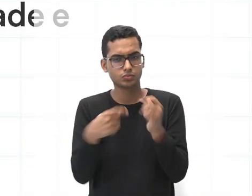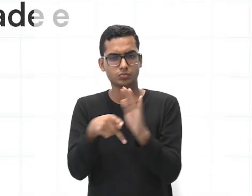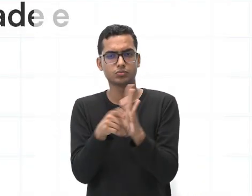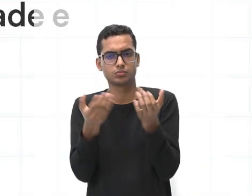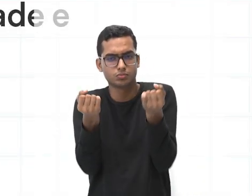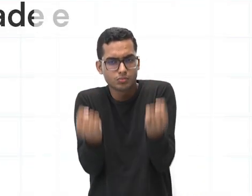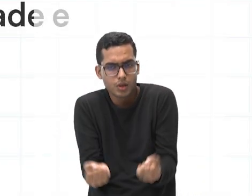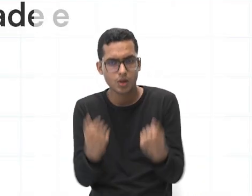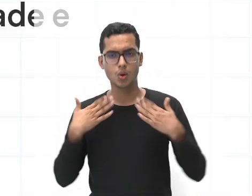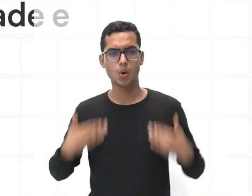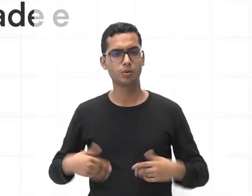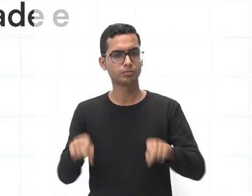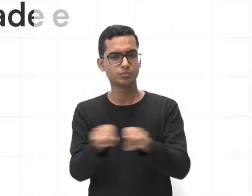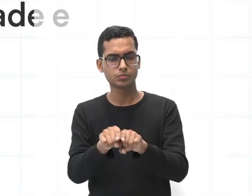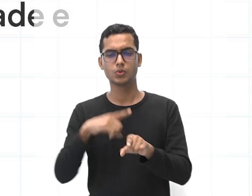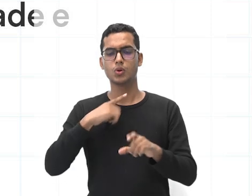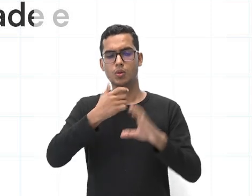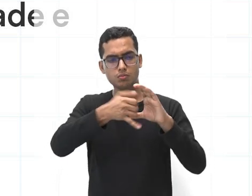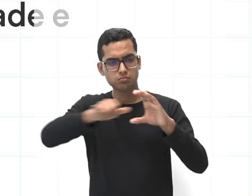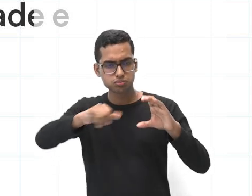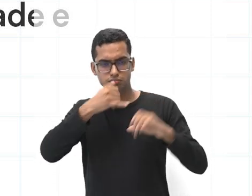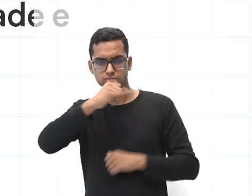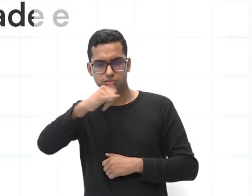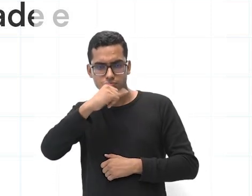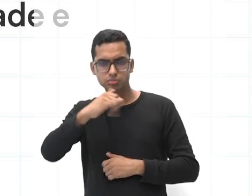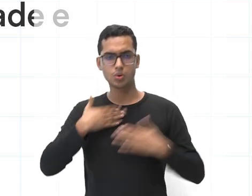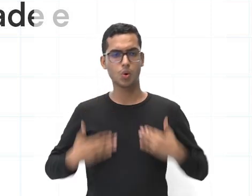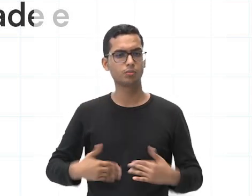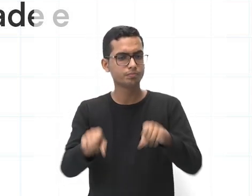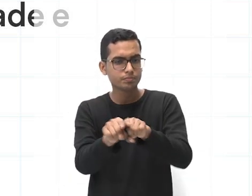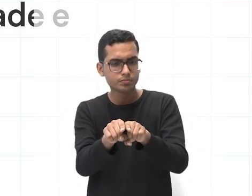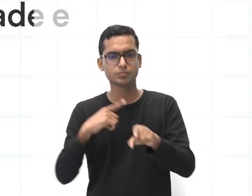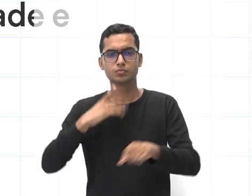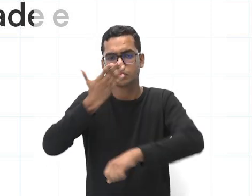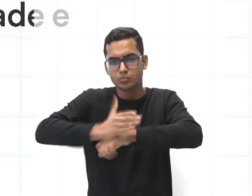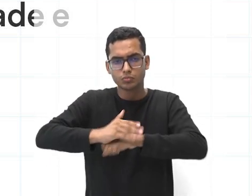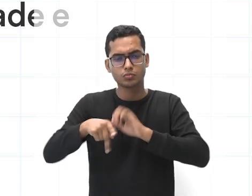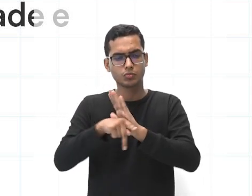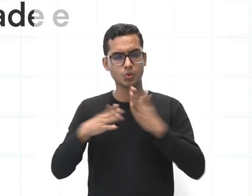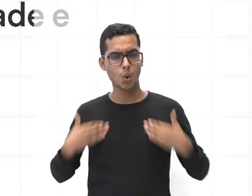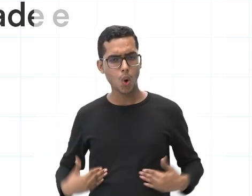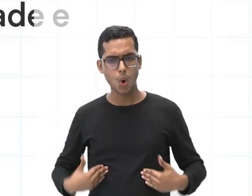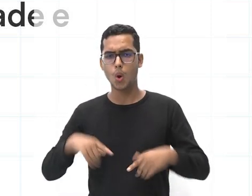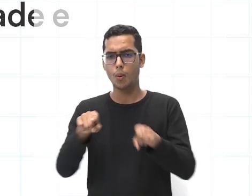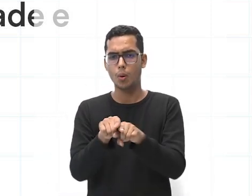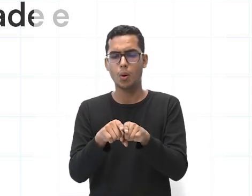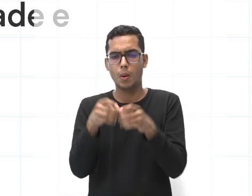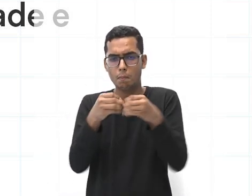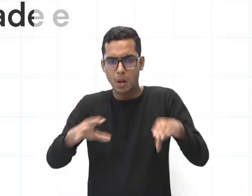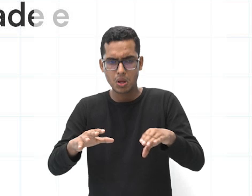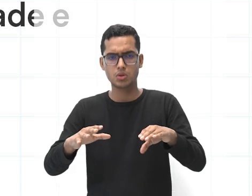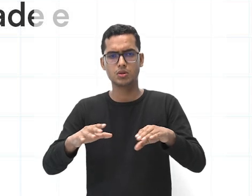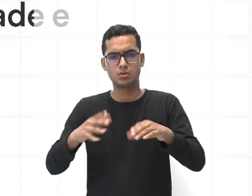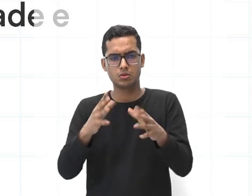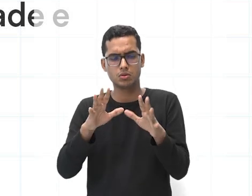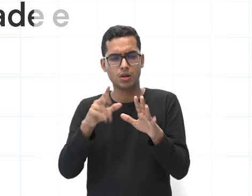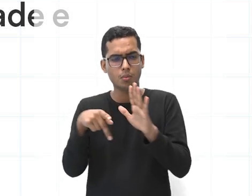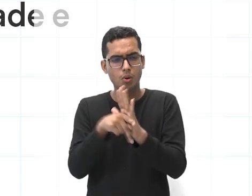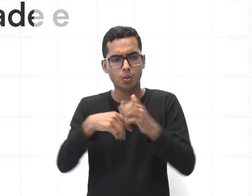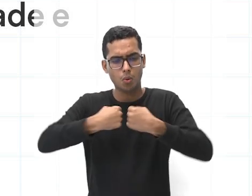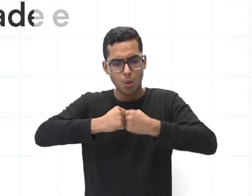conta do movimento ondulatório, né? Então, olha só, o nado borboleta é o mais difícil de ser realizado